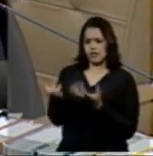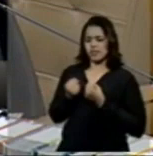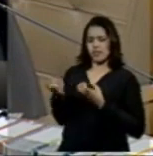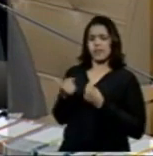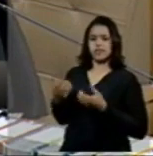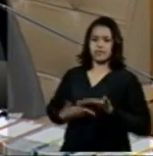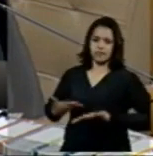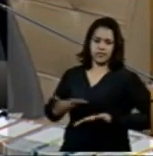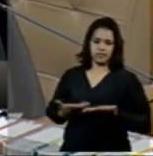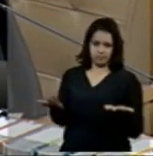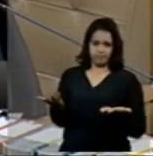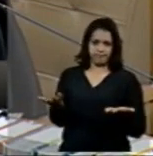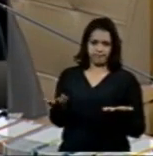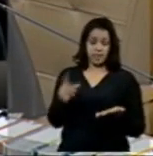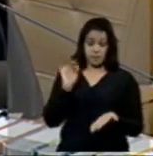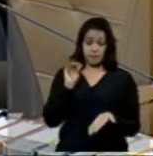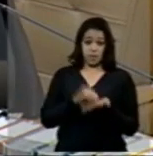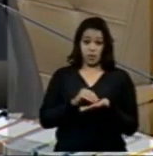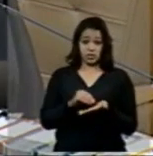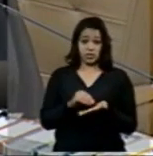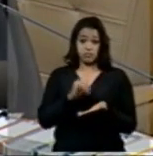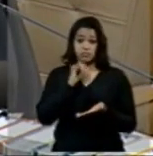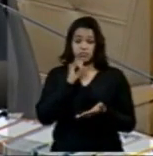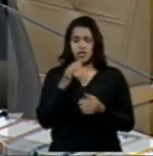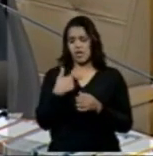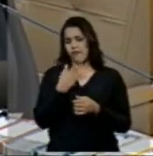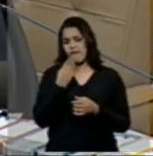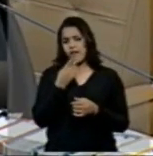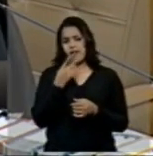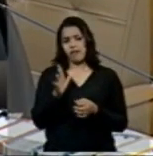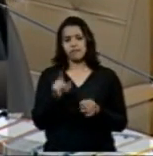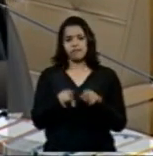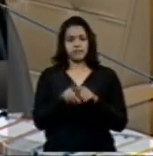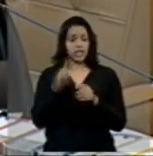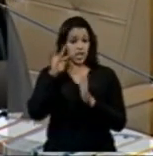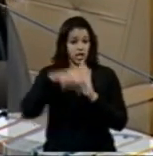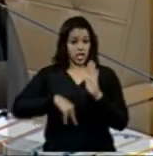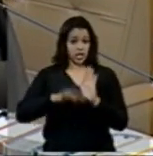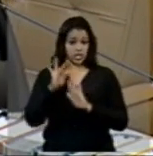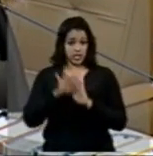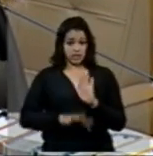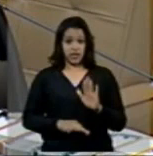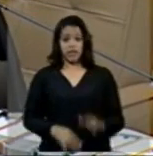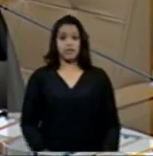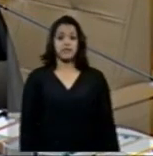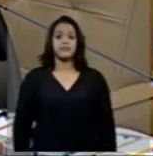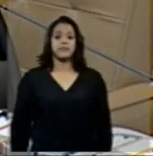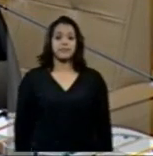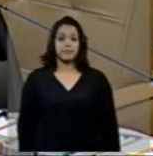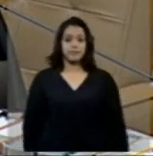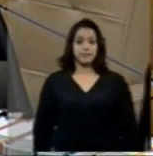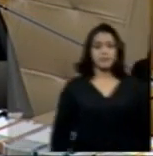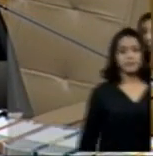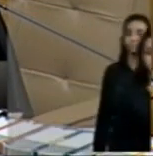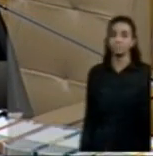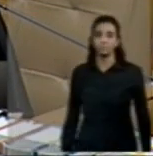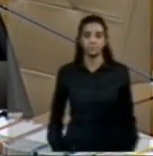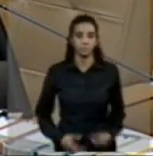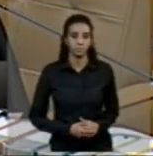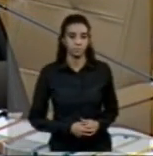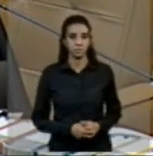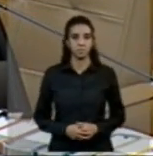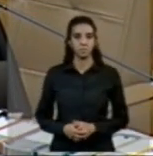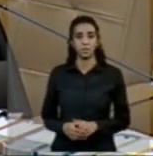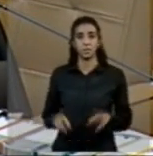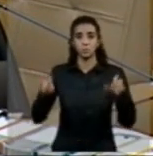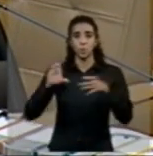de serviços. Afirmo os autores, eu vou me eximir da leitura do texto. A complexidade, prossigo, do fenômeno da